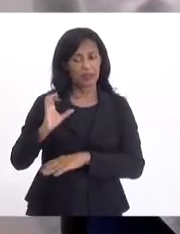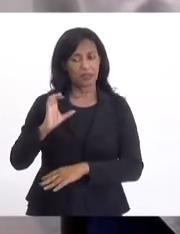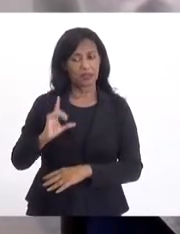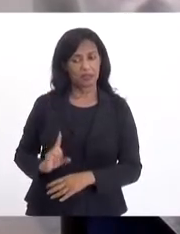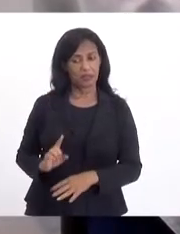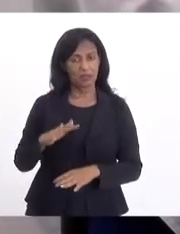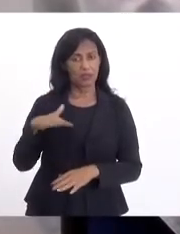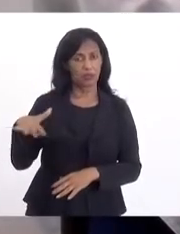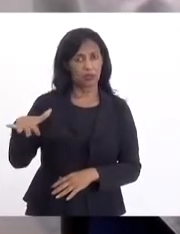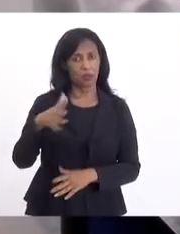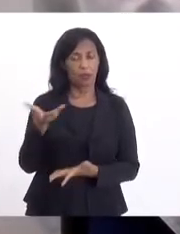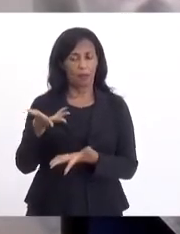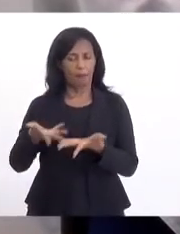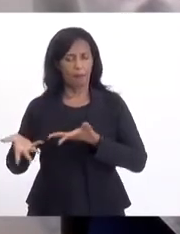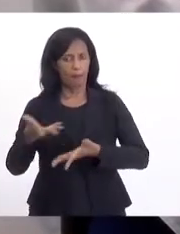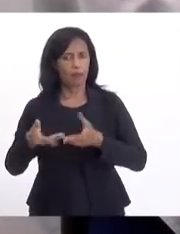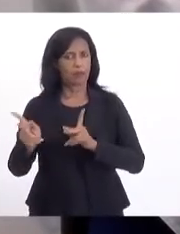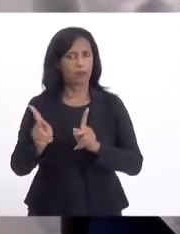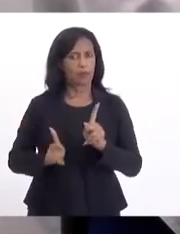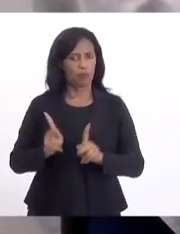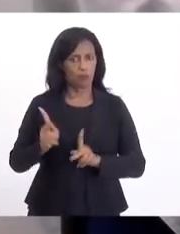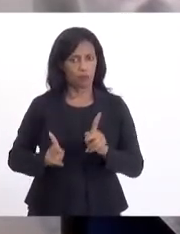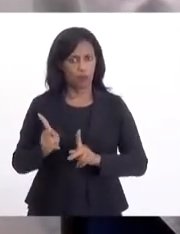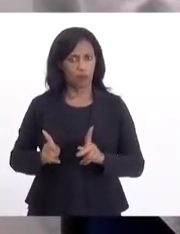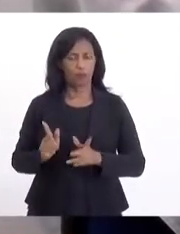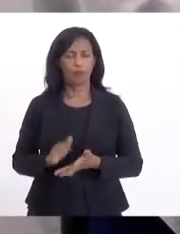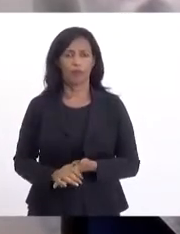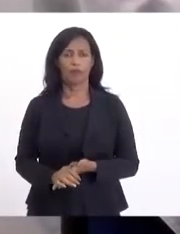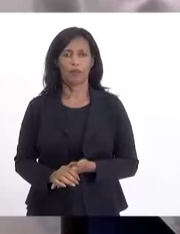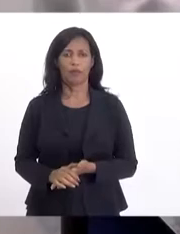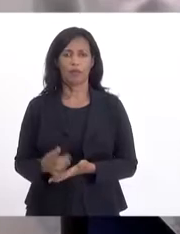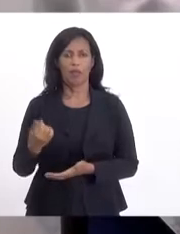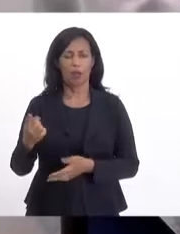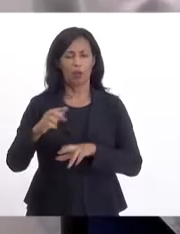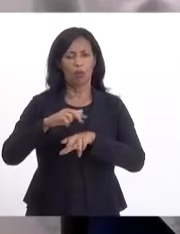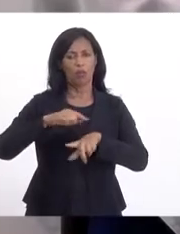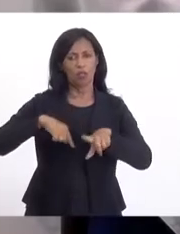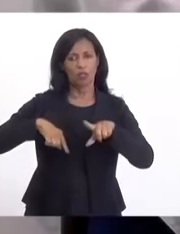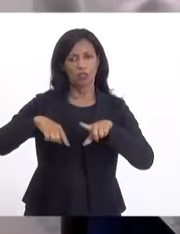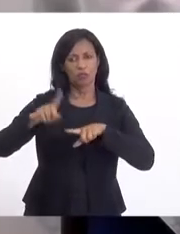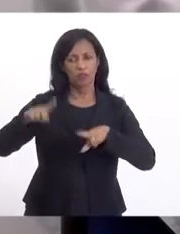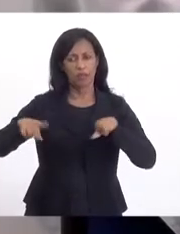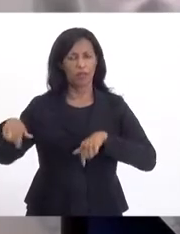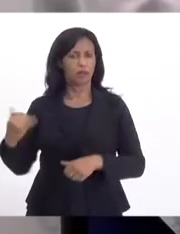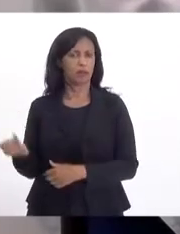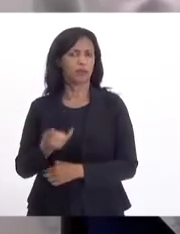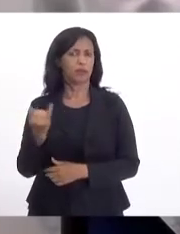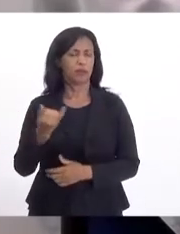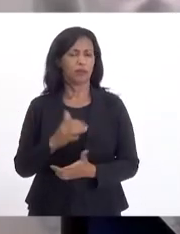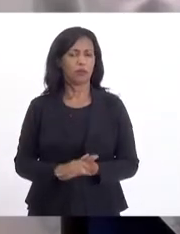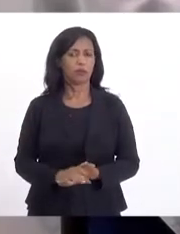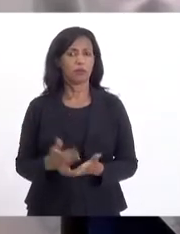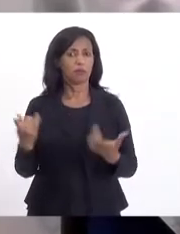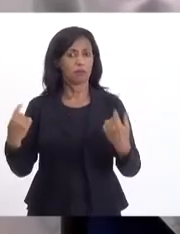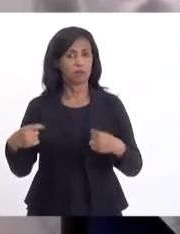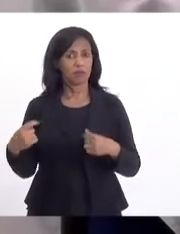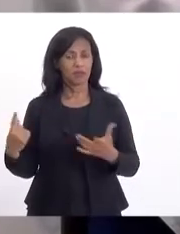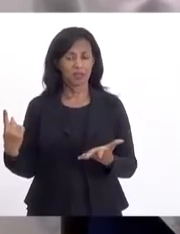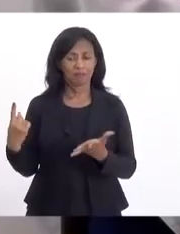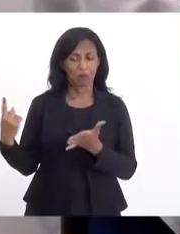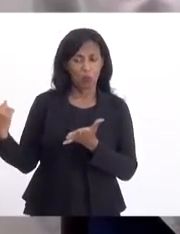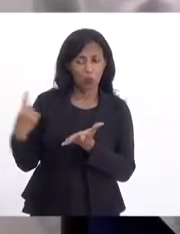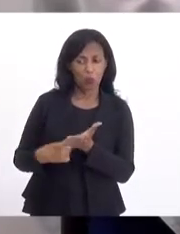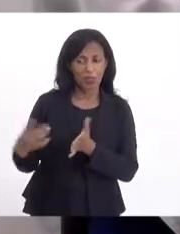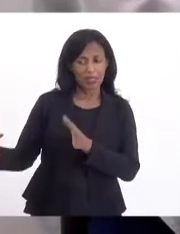cidadania plena, que a participação popular é uma das variantes importantes, tem que ter conectividade.